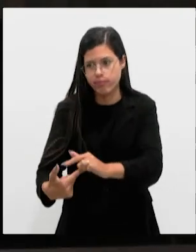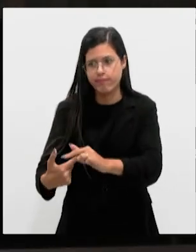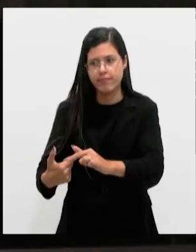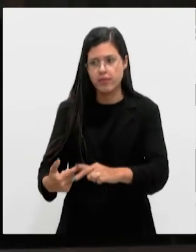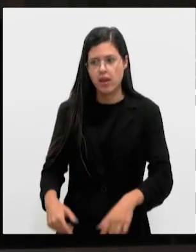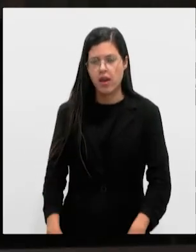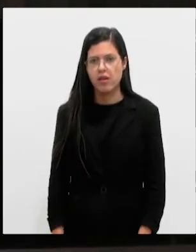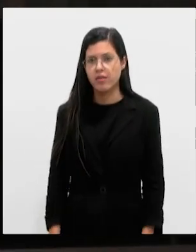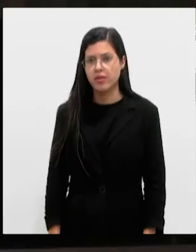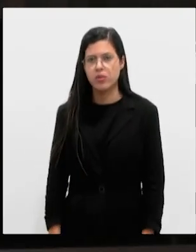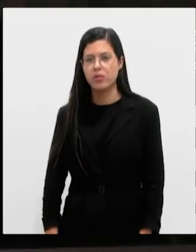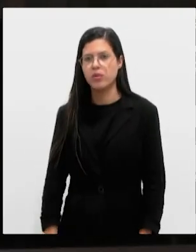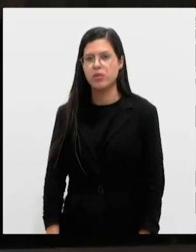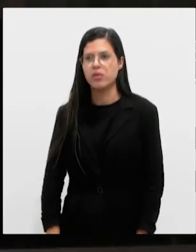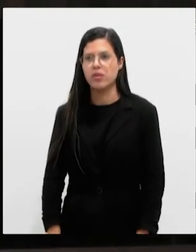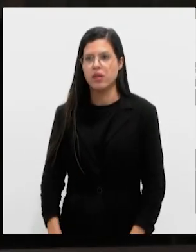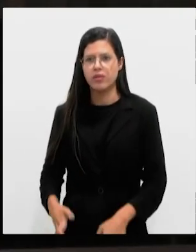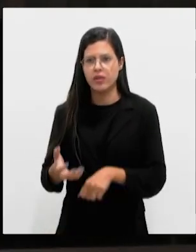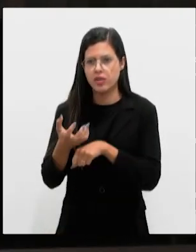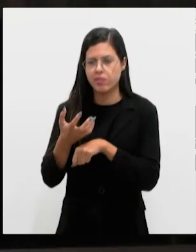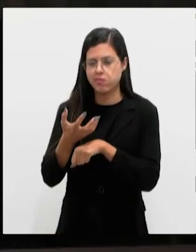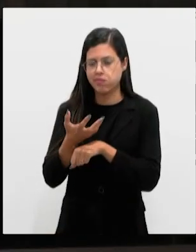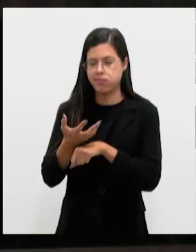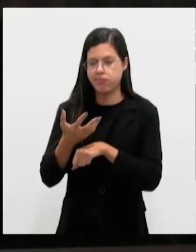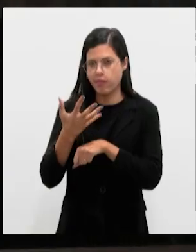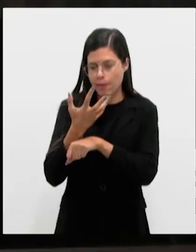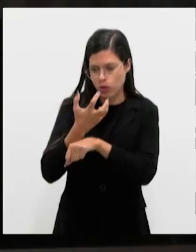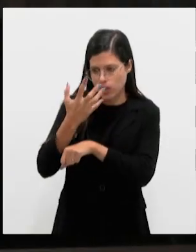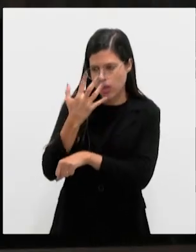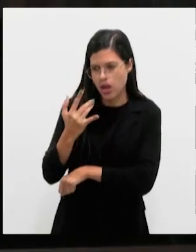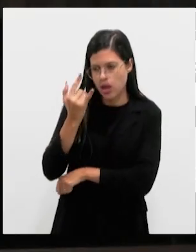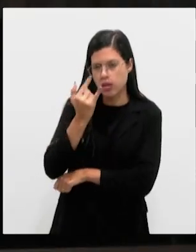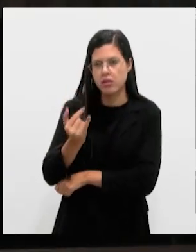Eu não vivi a Segunda Guerra Mundial.